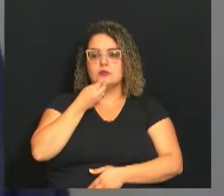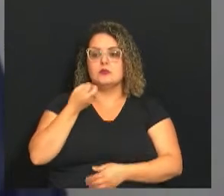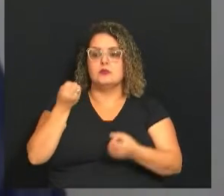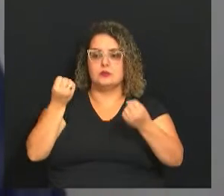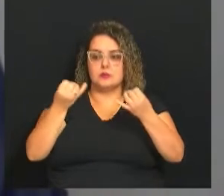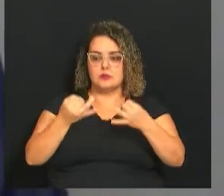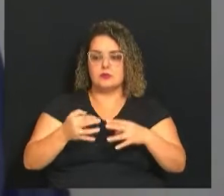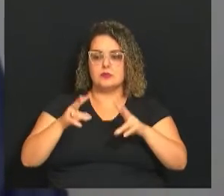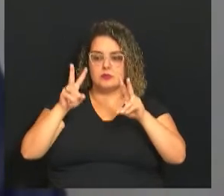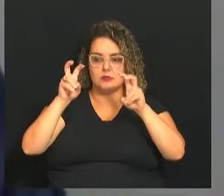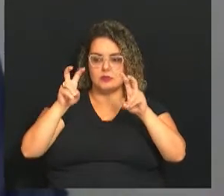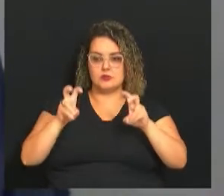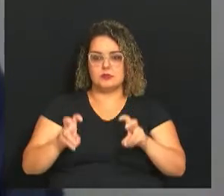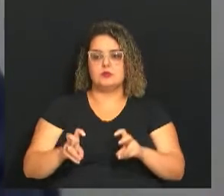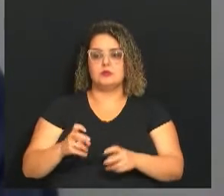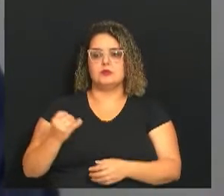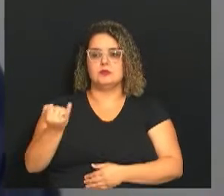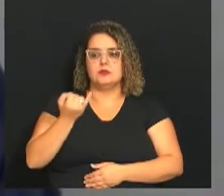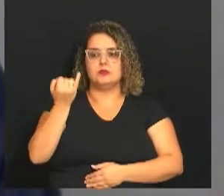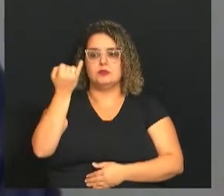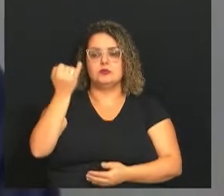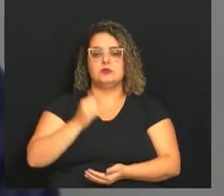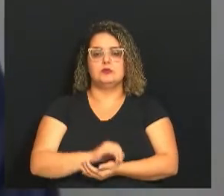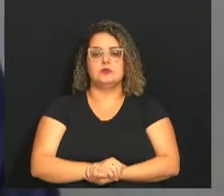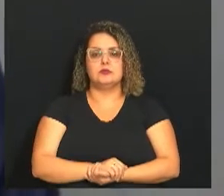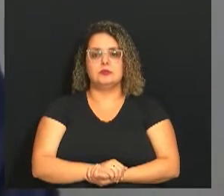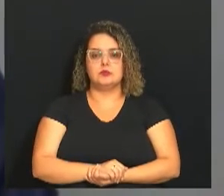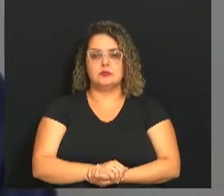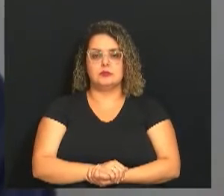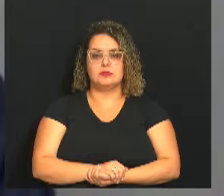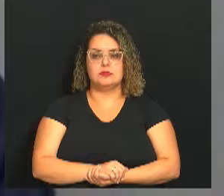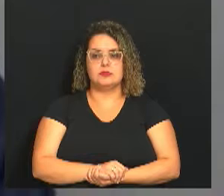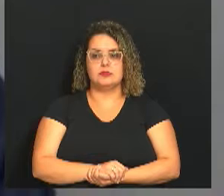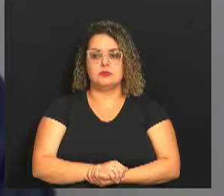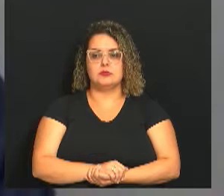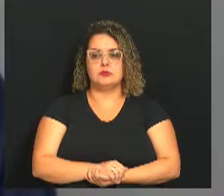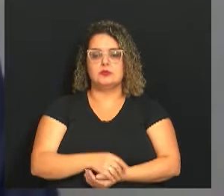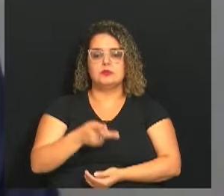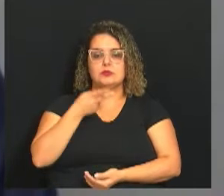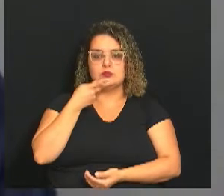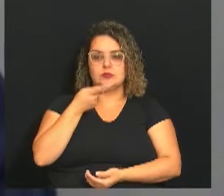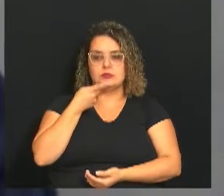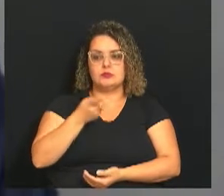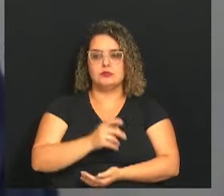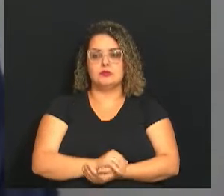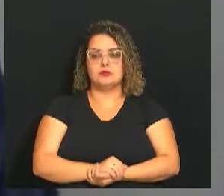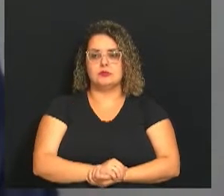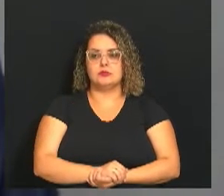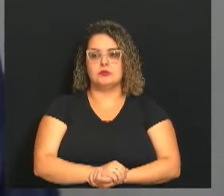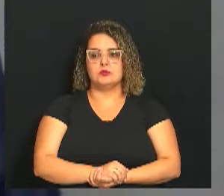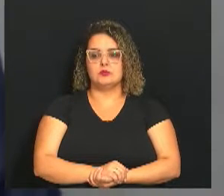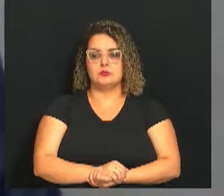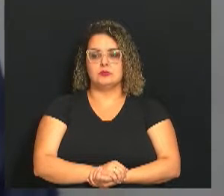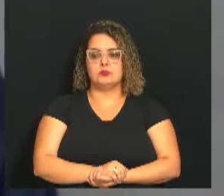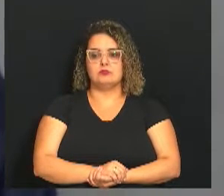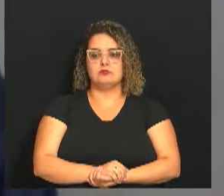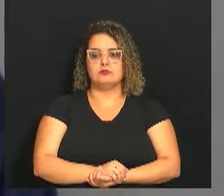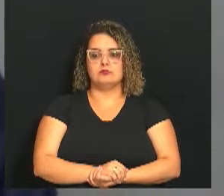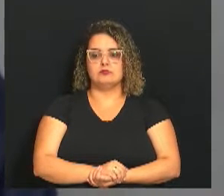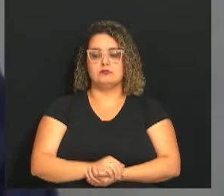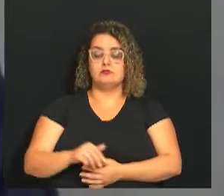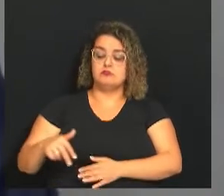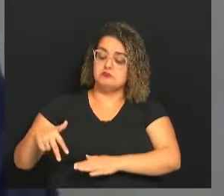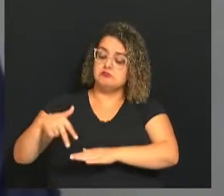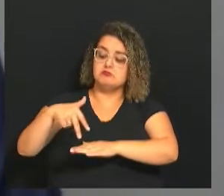tema de grande relevância e que, como o senhor mesmo mencionou, passa a imagem de que não se trata de uma